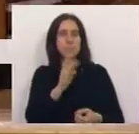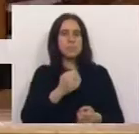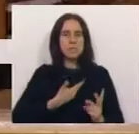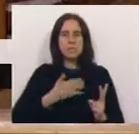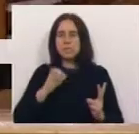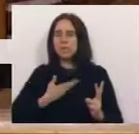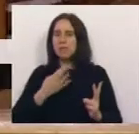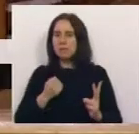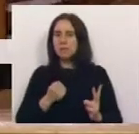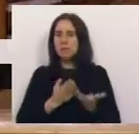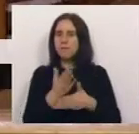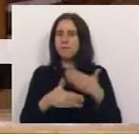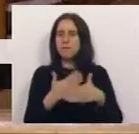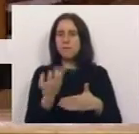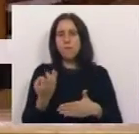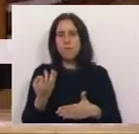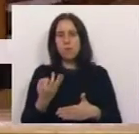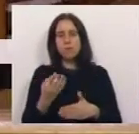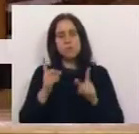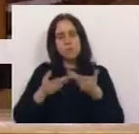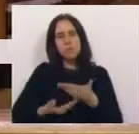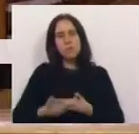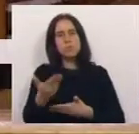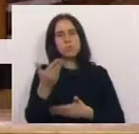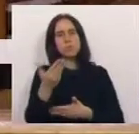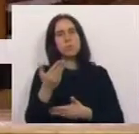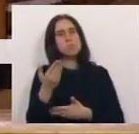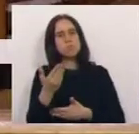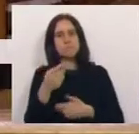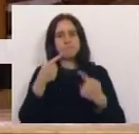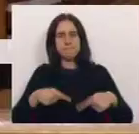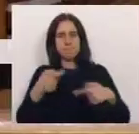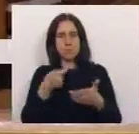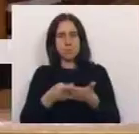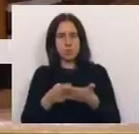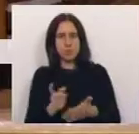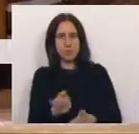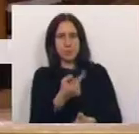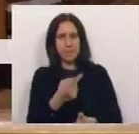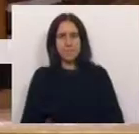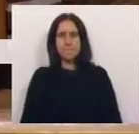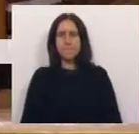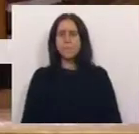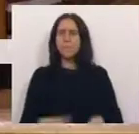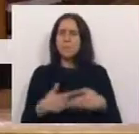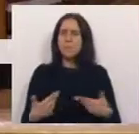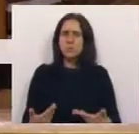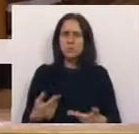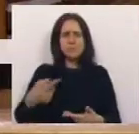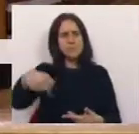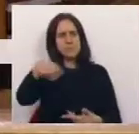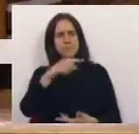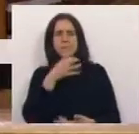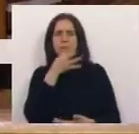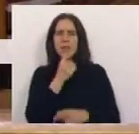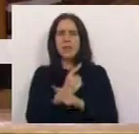decidiram avançar com a conclusão do processo de introdução de portagens. E depois vem-nos hoje falar de coerência.